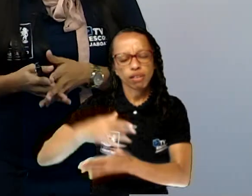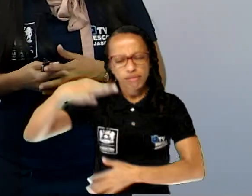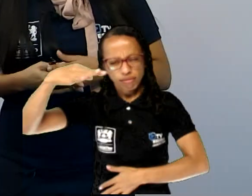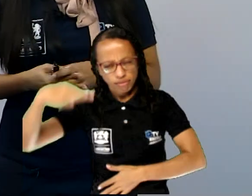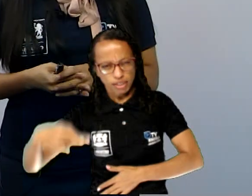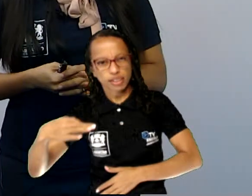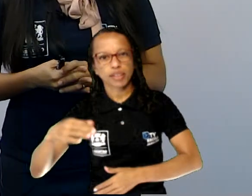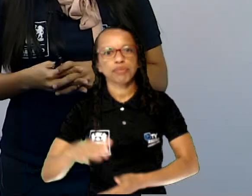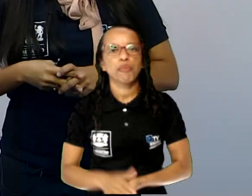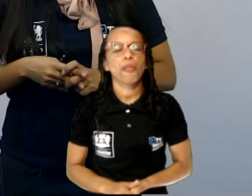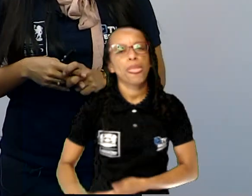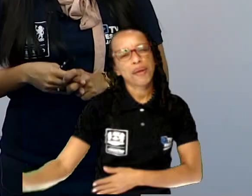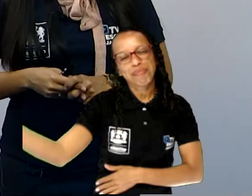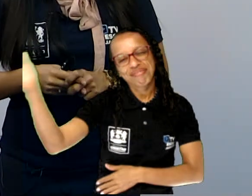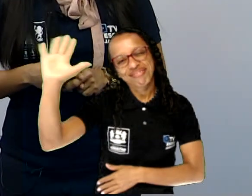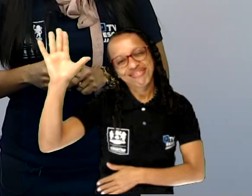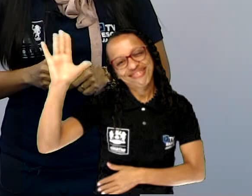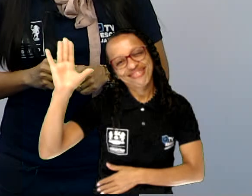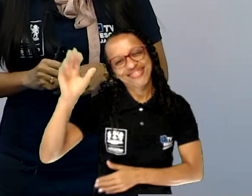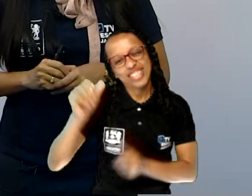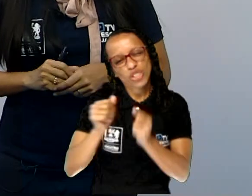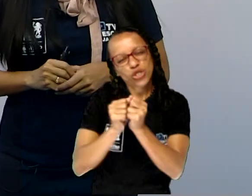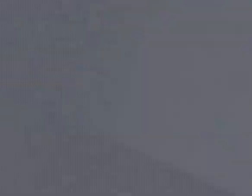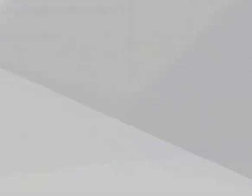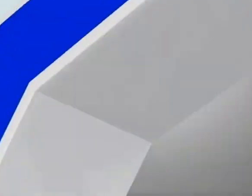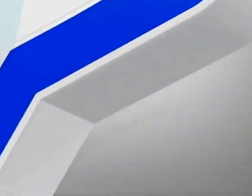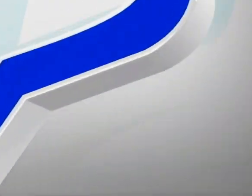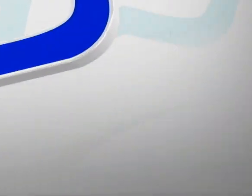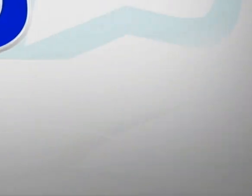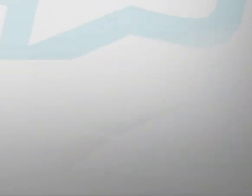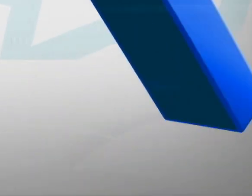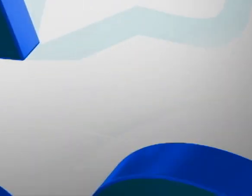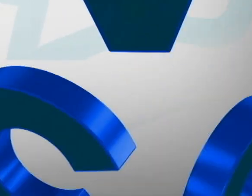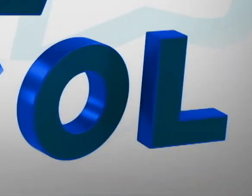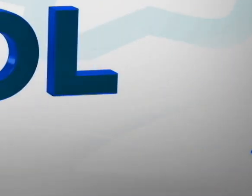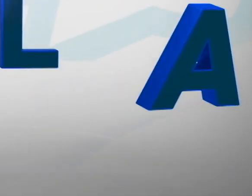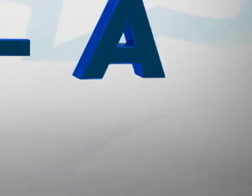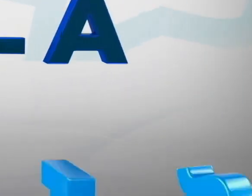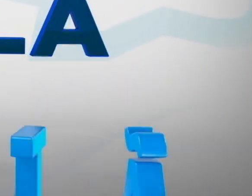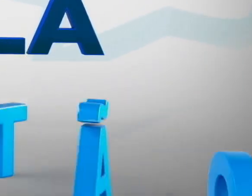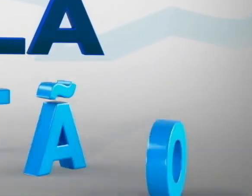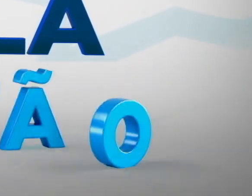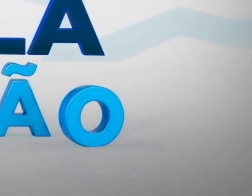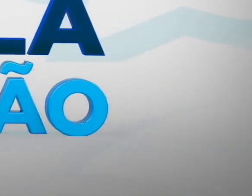Até a próxima. Fique com Deus.